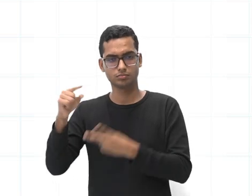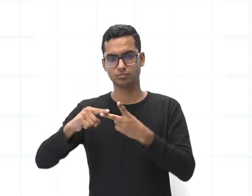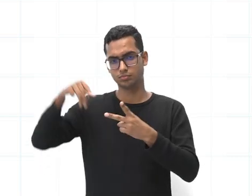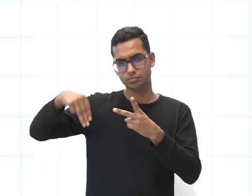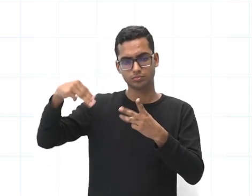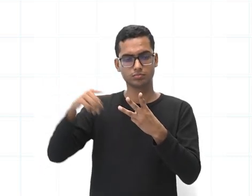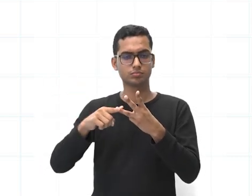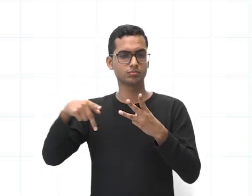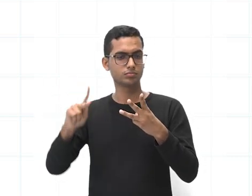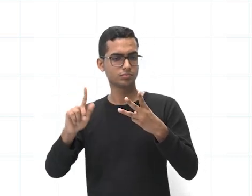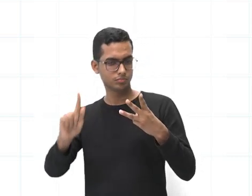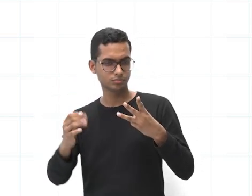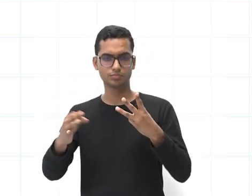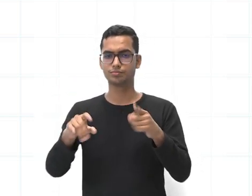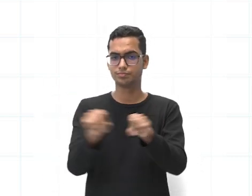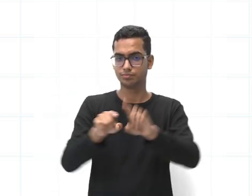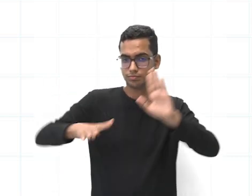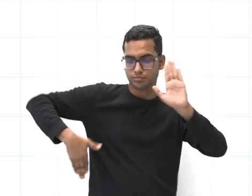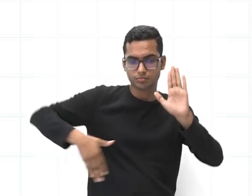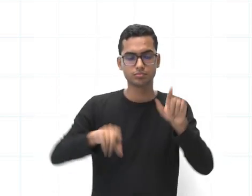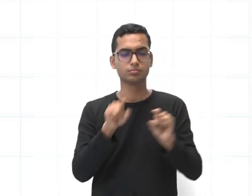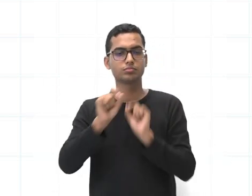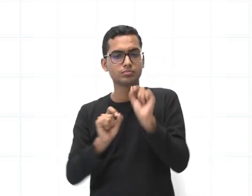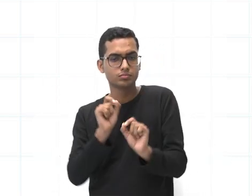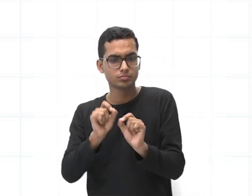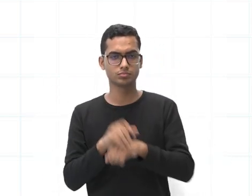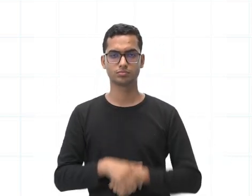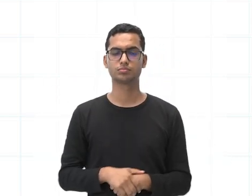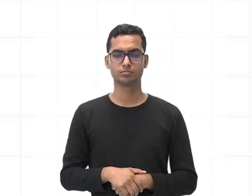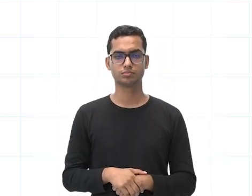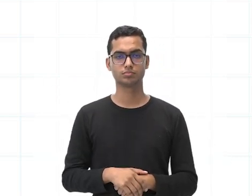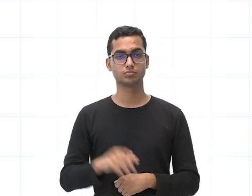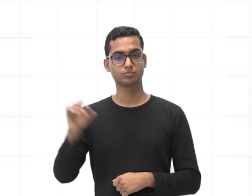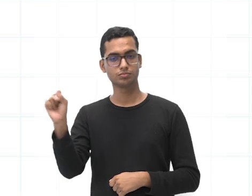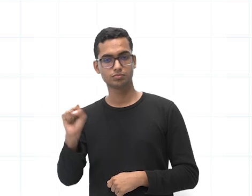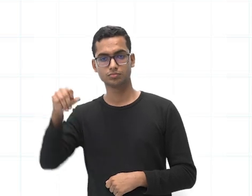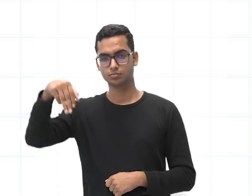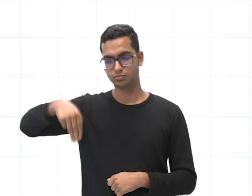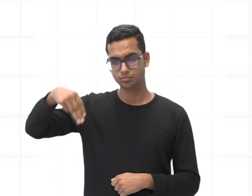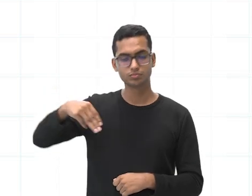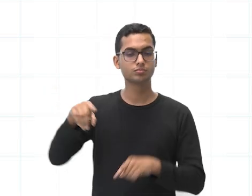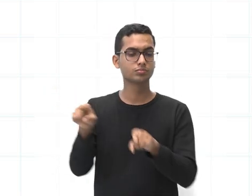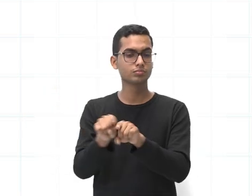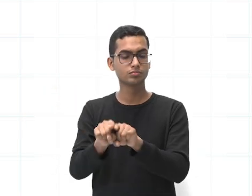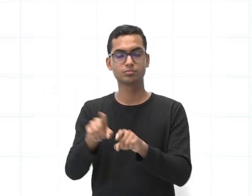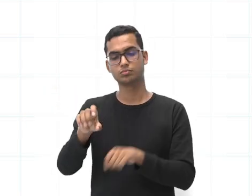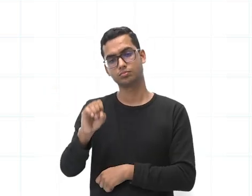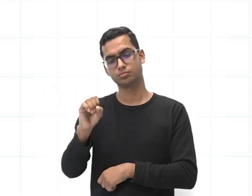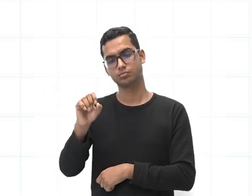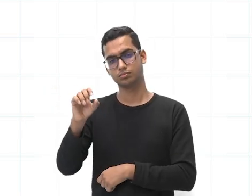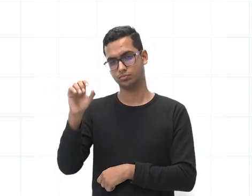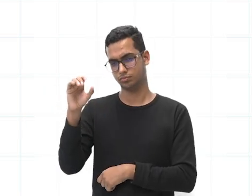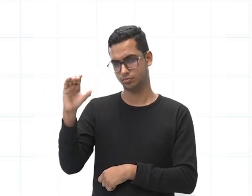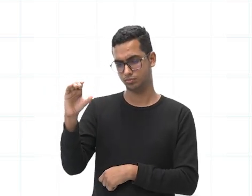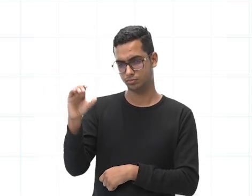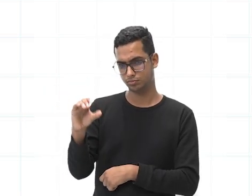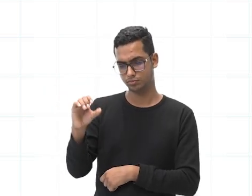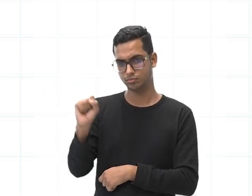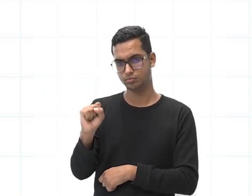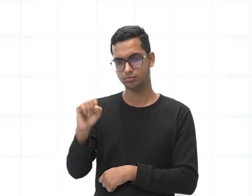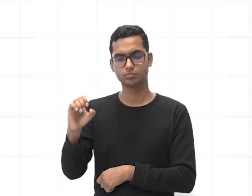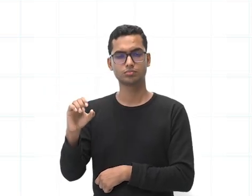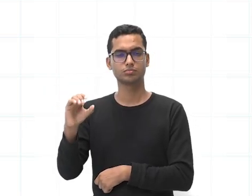ou quilos. No caso da natação, é através do quê? Dos segundos, minutos, centésimos, não é mesmo? E aí, como